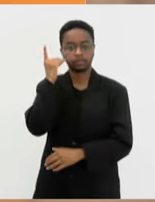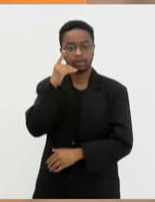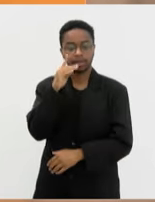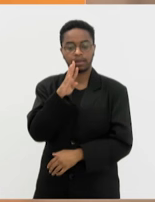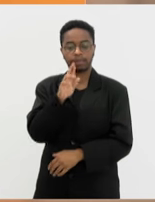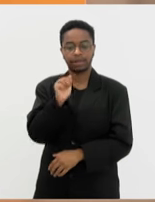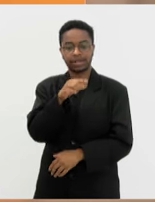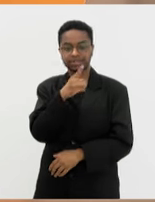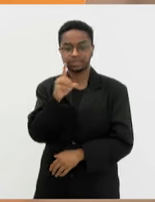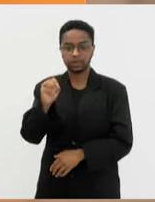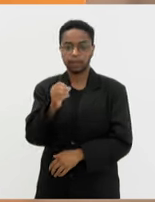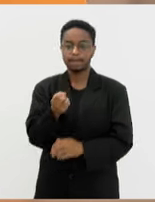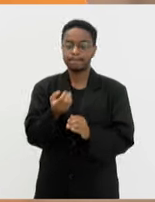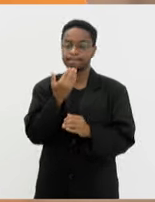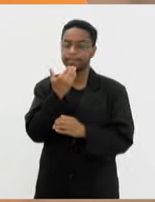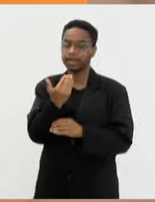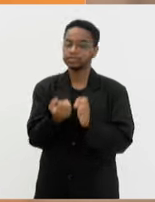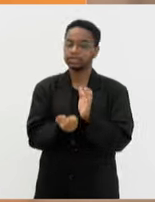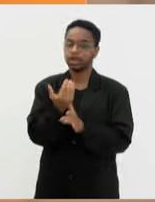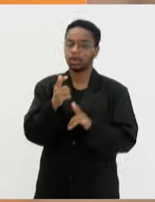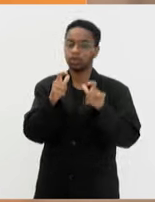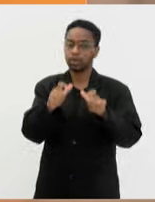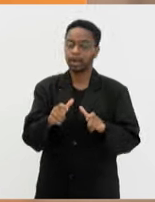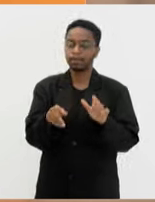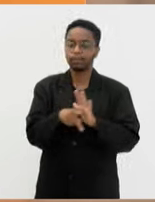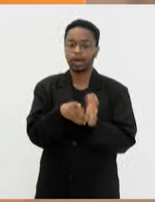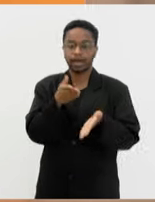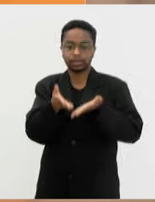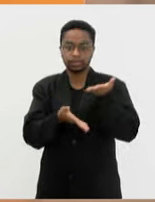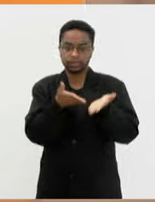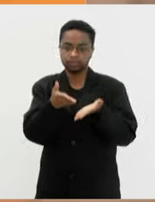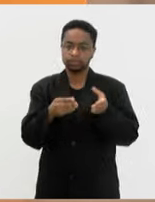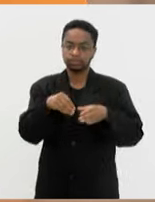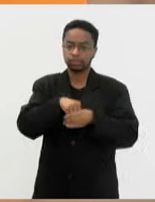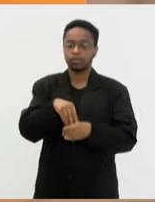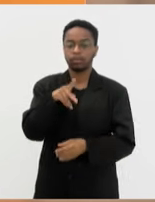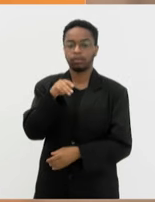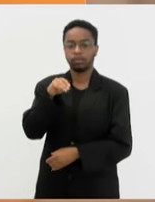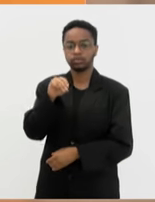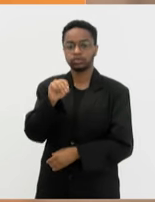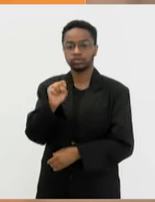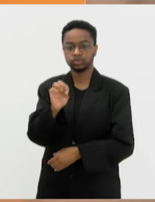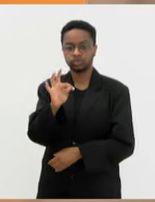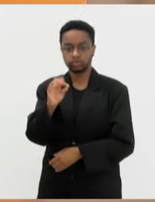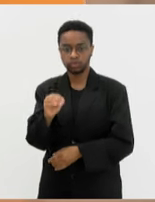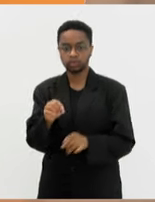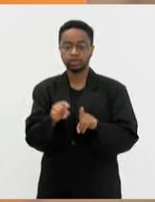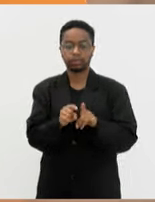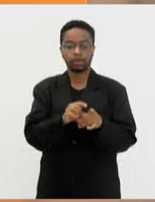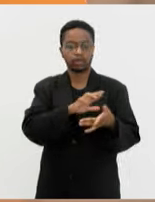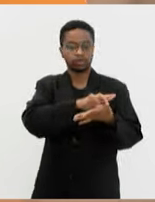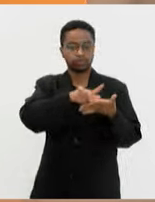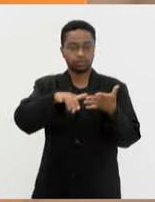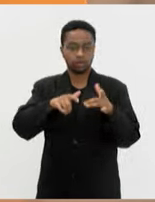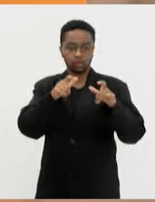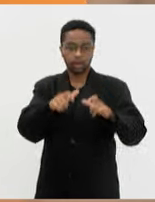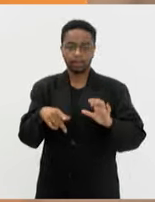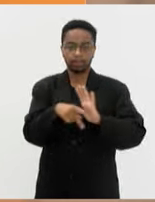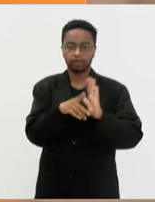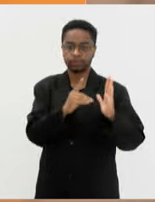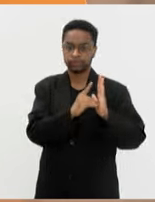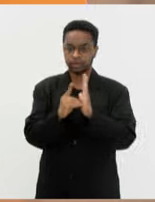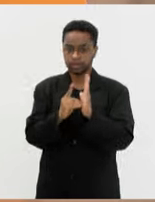pede a instalação de um setor de atendimento nos postos de vistoria, nas Siretrans e nos SATs do DETRAN